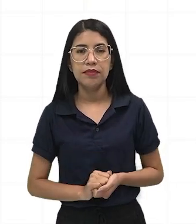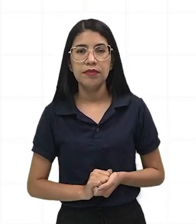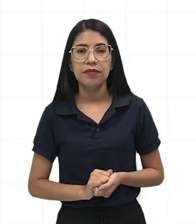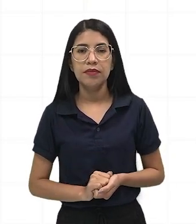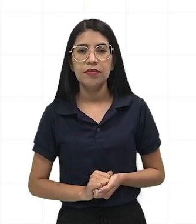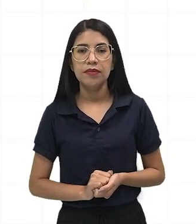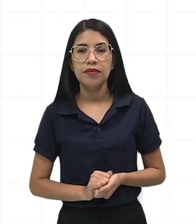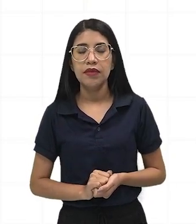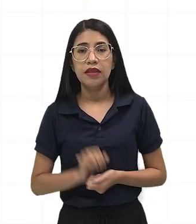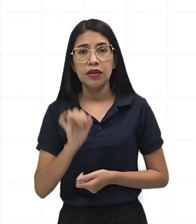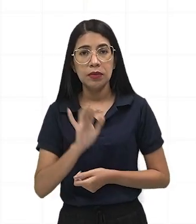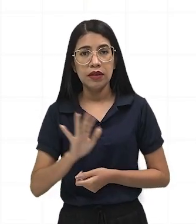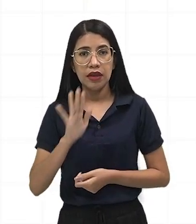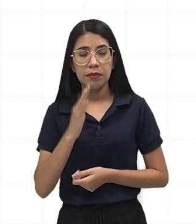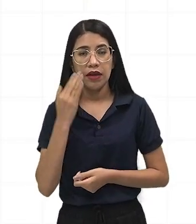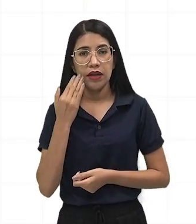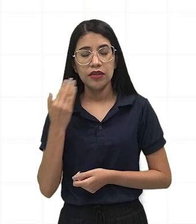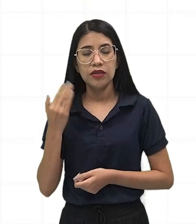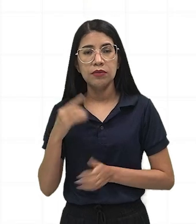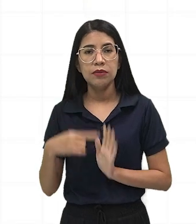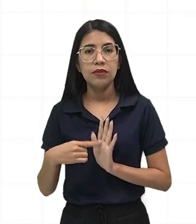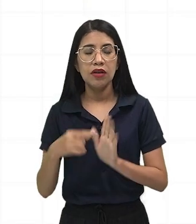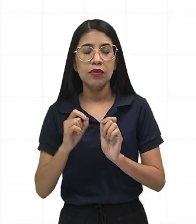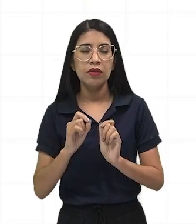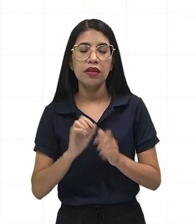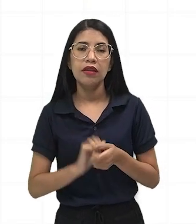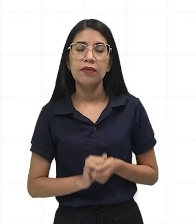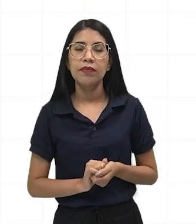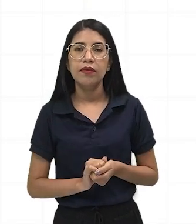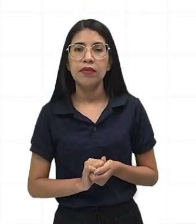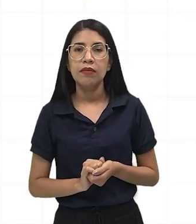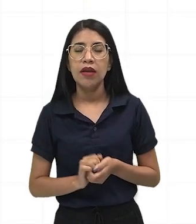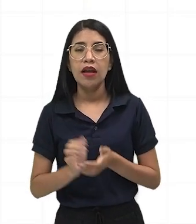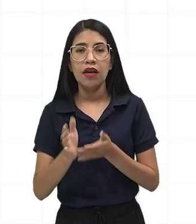aqui, nós temos o censo de